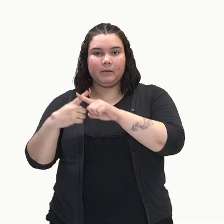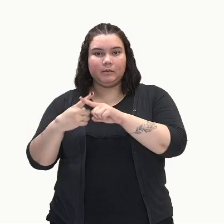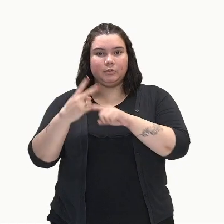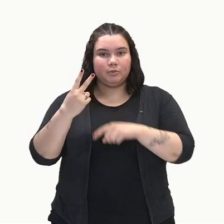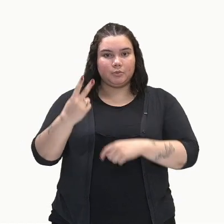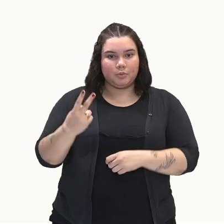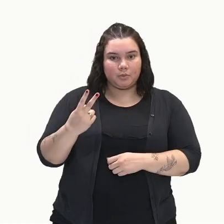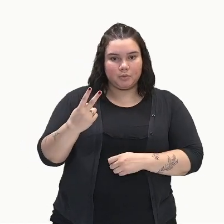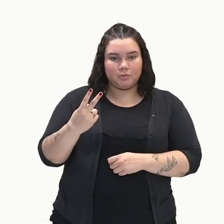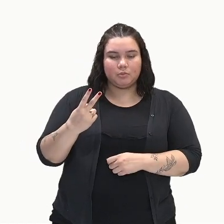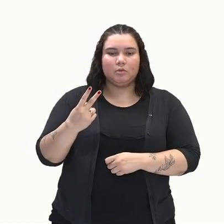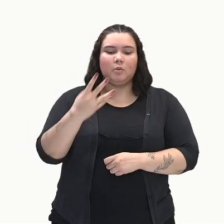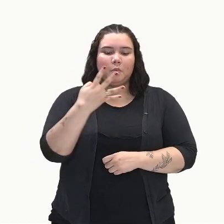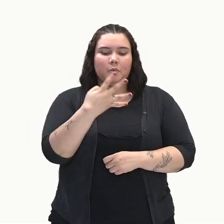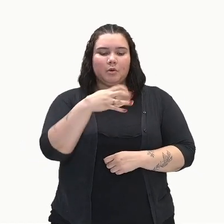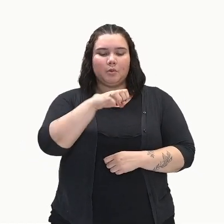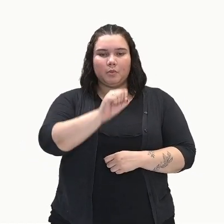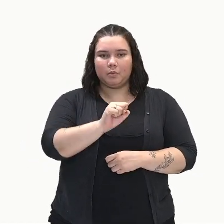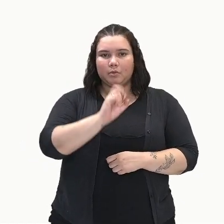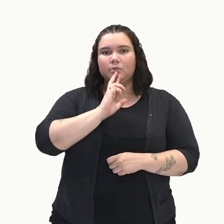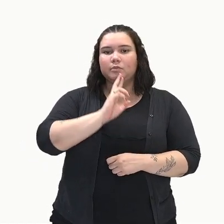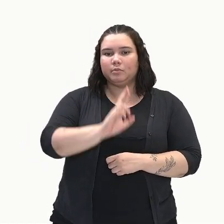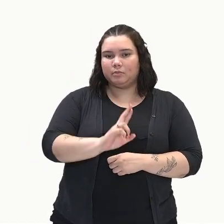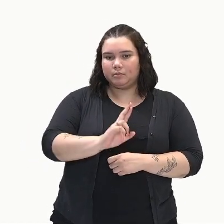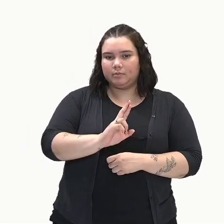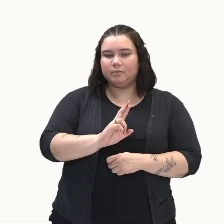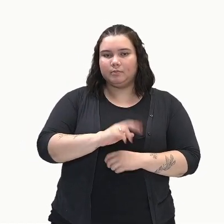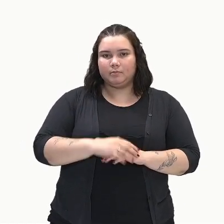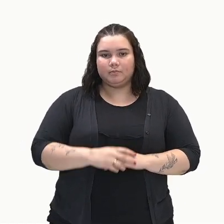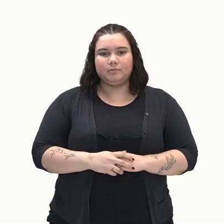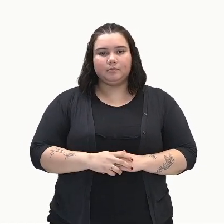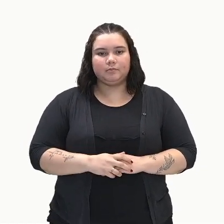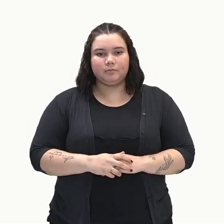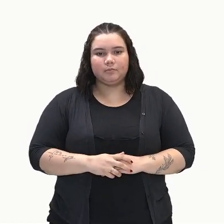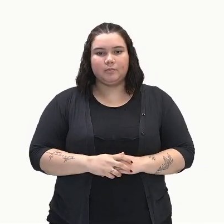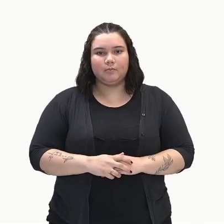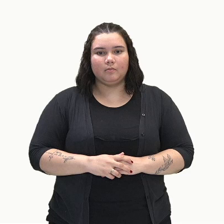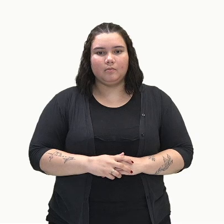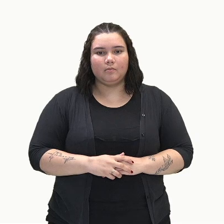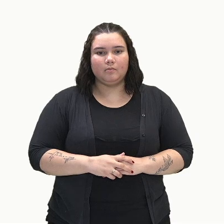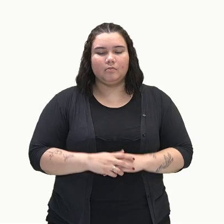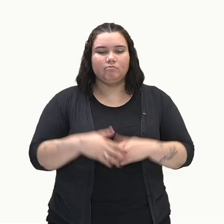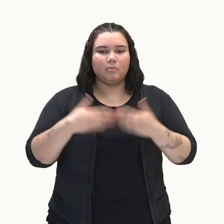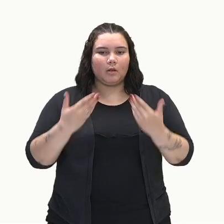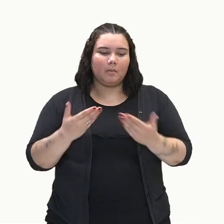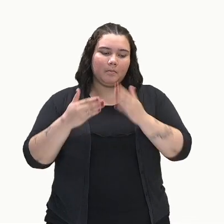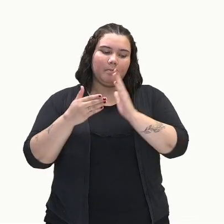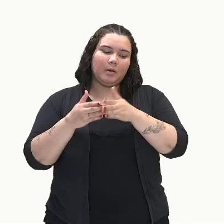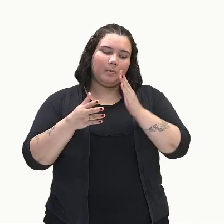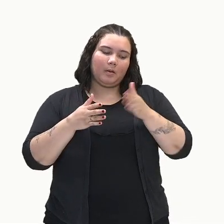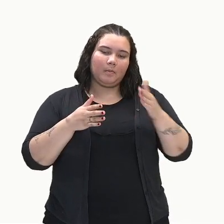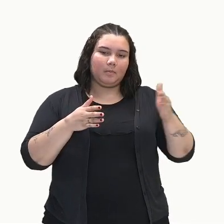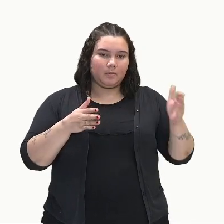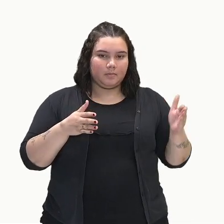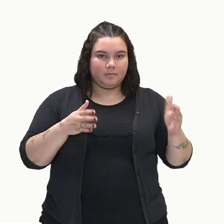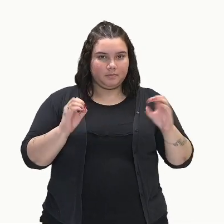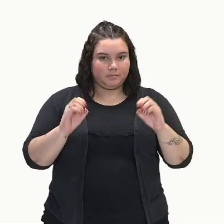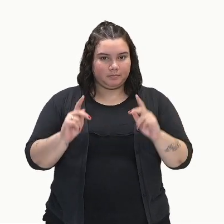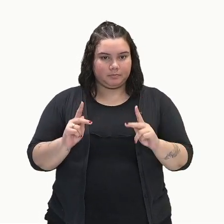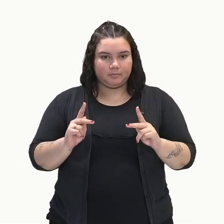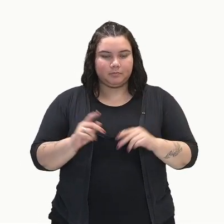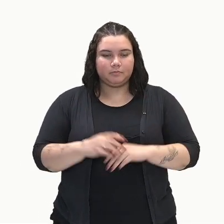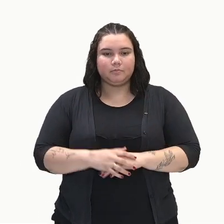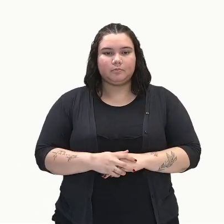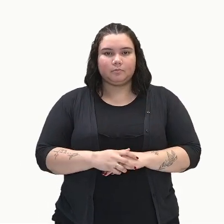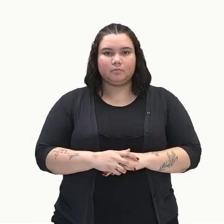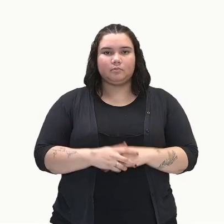razão, 48. Porque 24 vezes 2, 48, e assim por diante. Tudo bem? Observem que